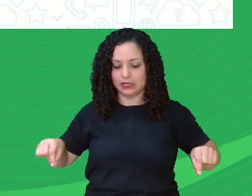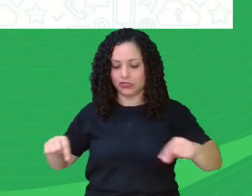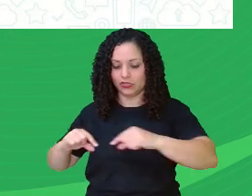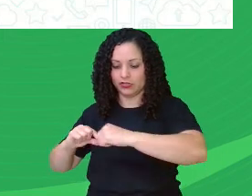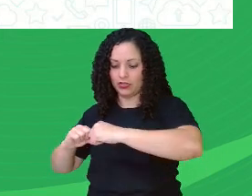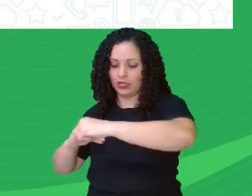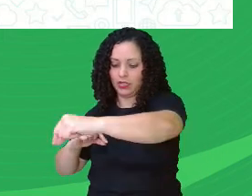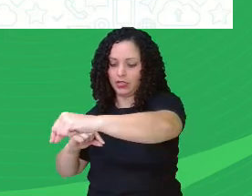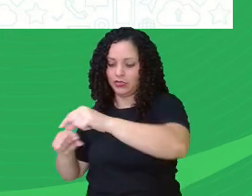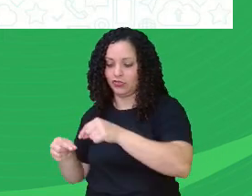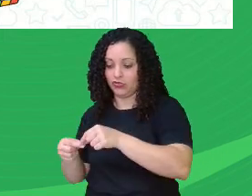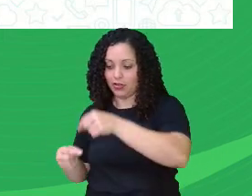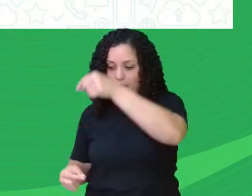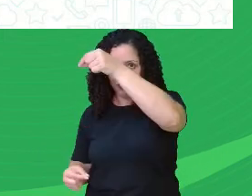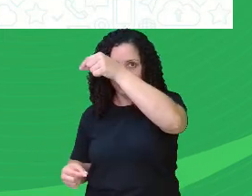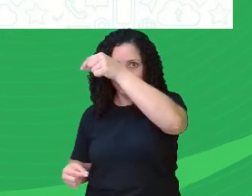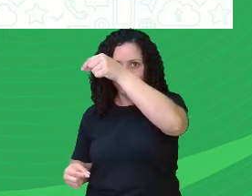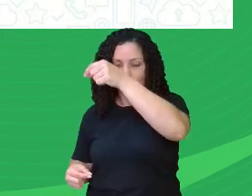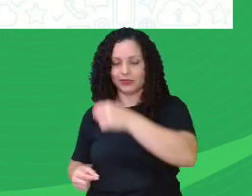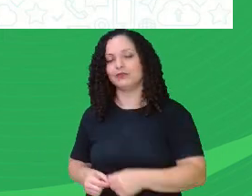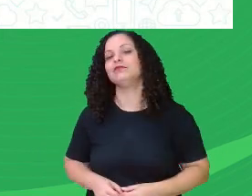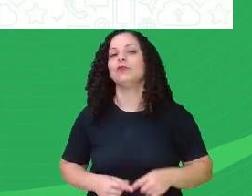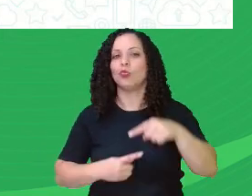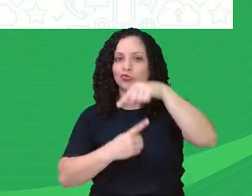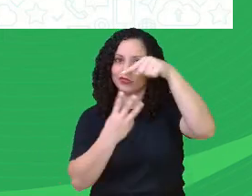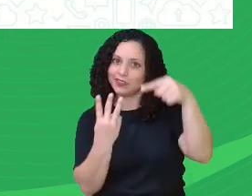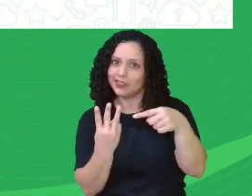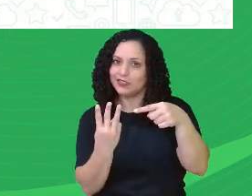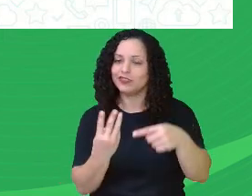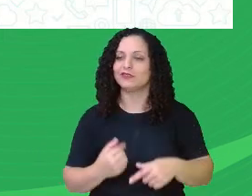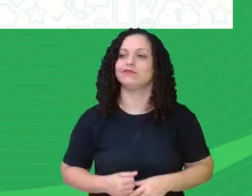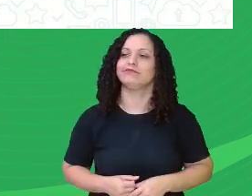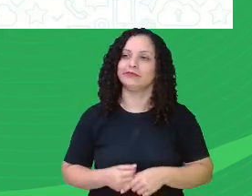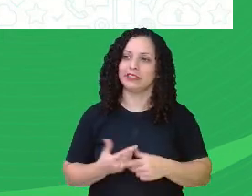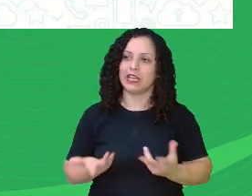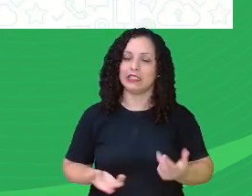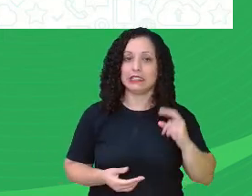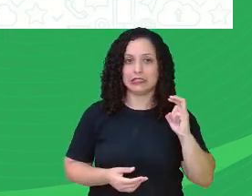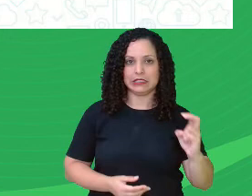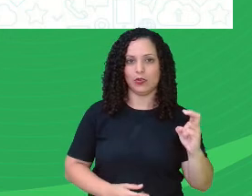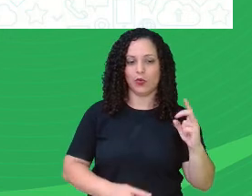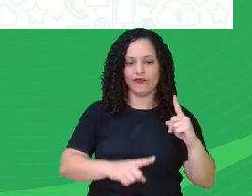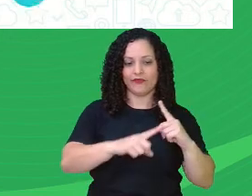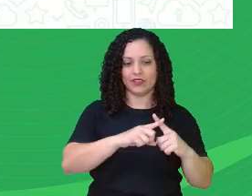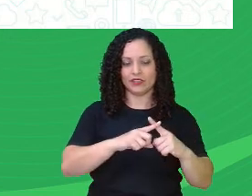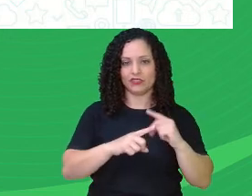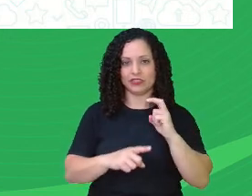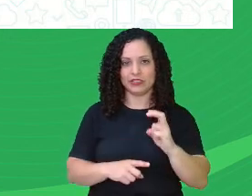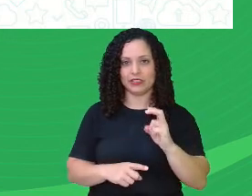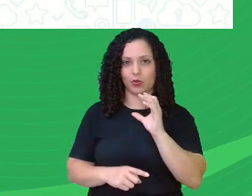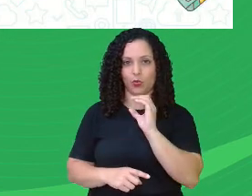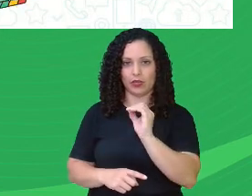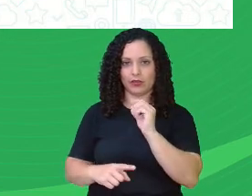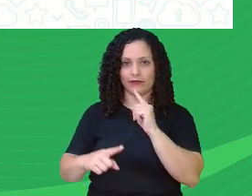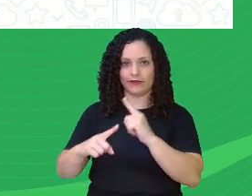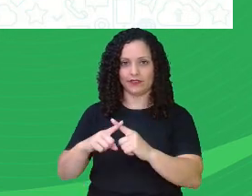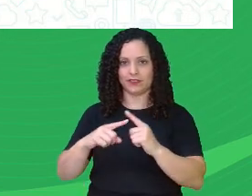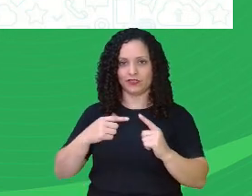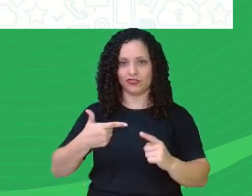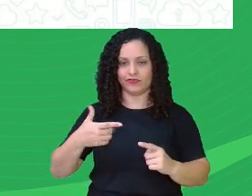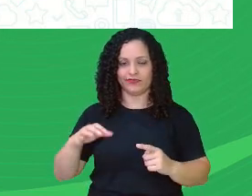vezes altura. E aí a gente vai perceber que é 5, que é a altura aí, né? Vezes 50 vezes 20. E aí quando eu